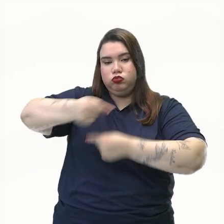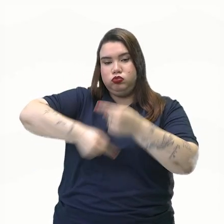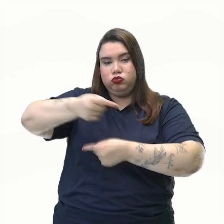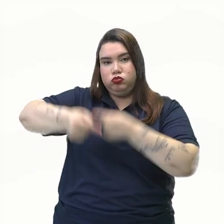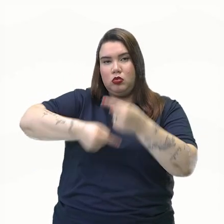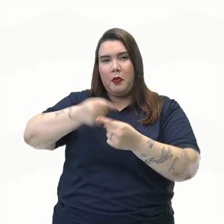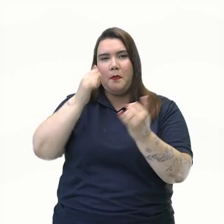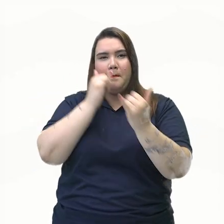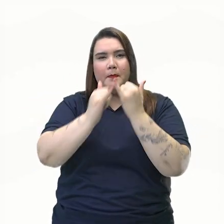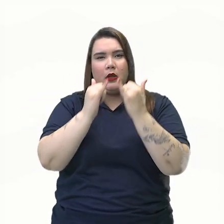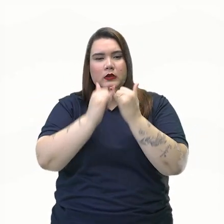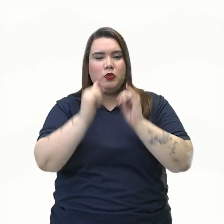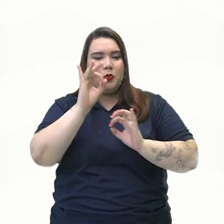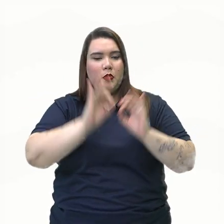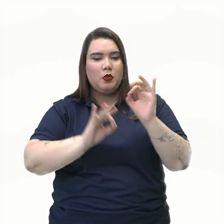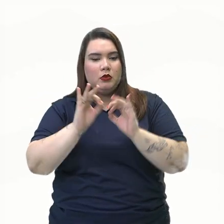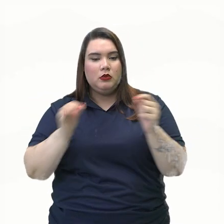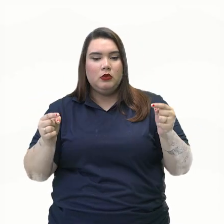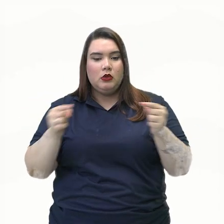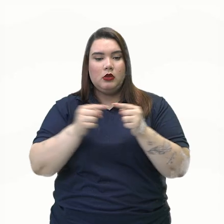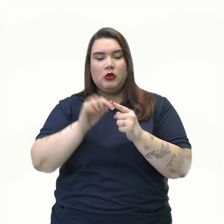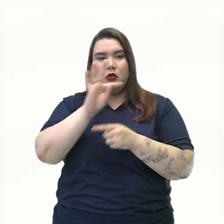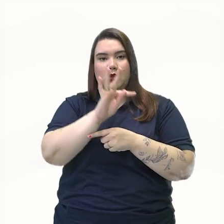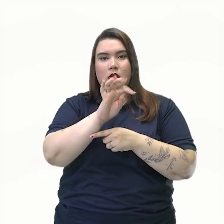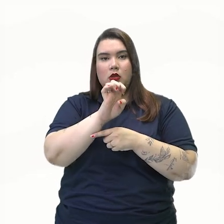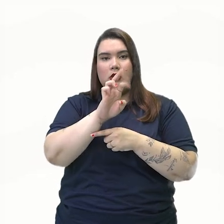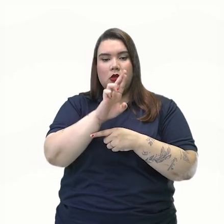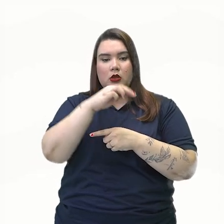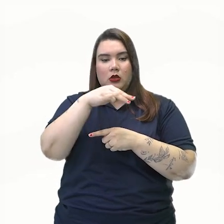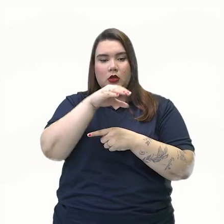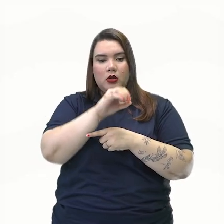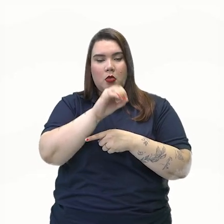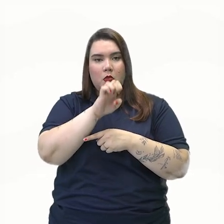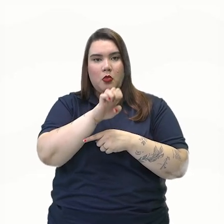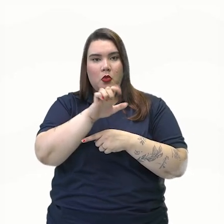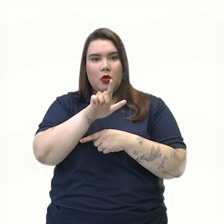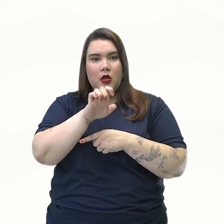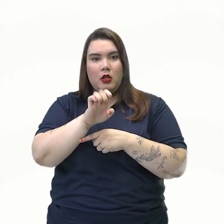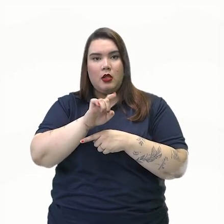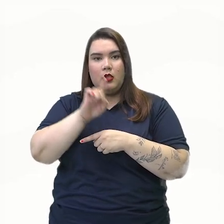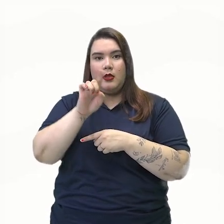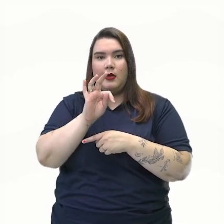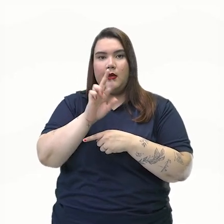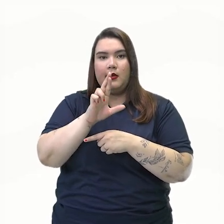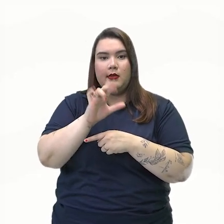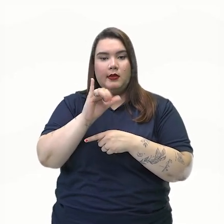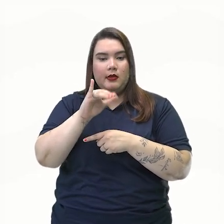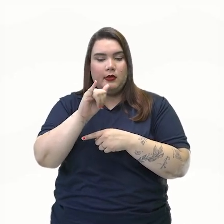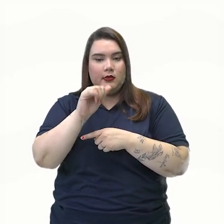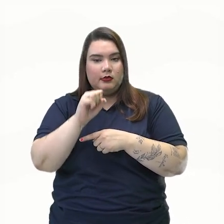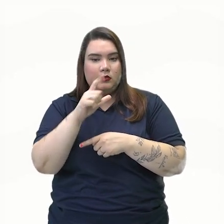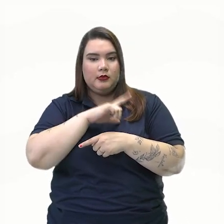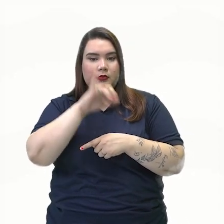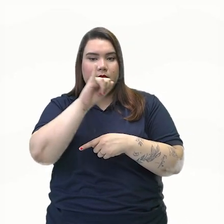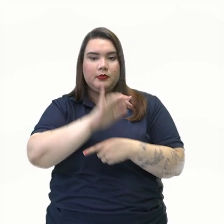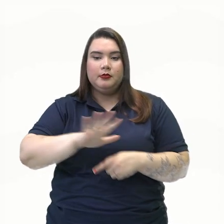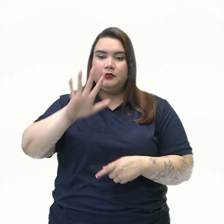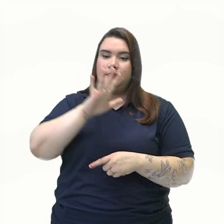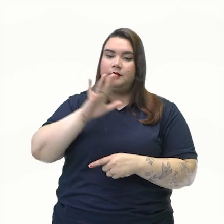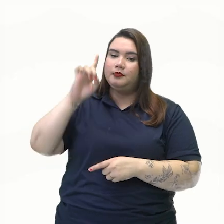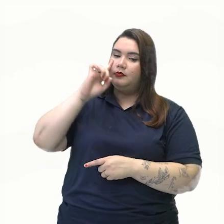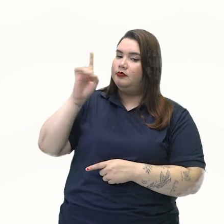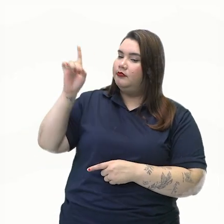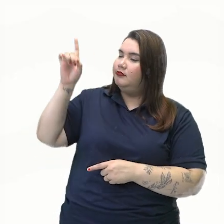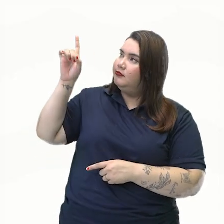em um processo semelhante aos das termoelétricas. E você tem aqui a imagem, ó. Eu